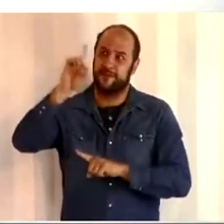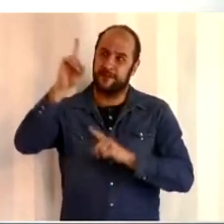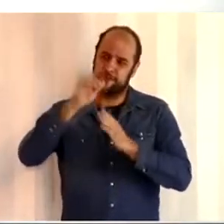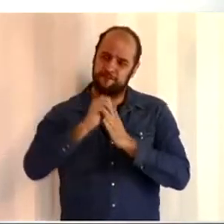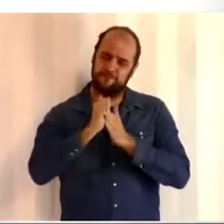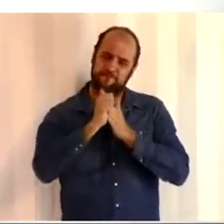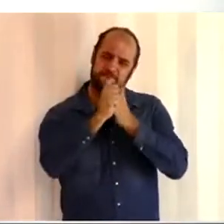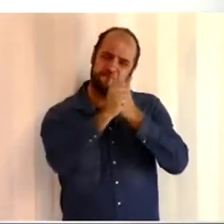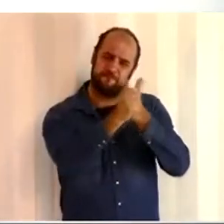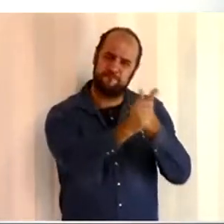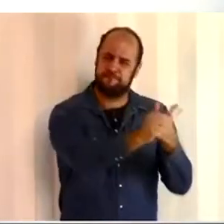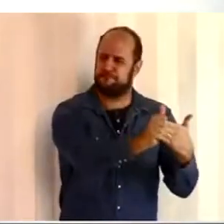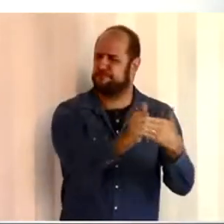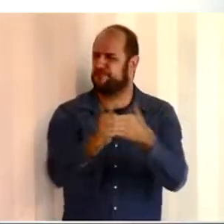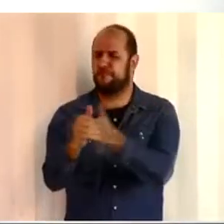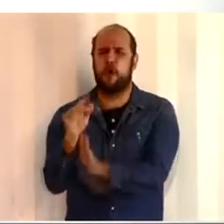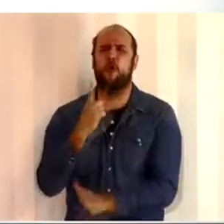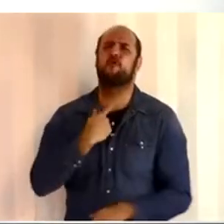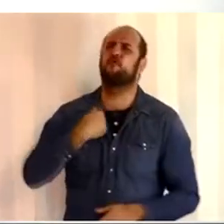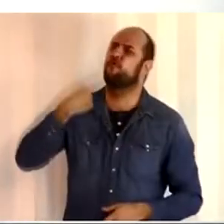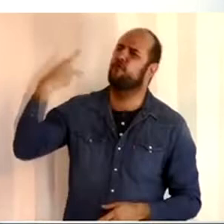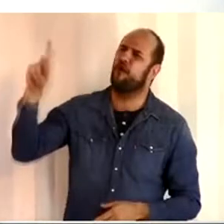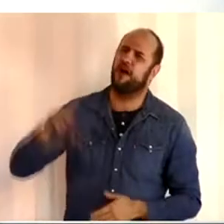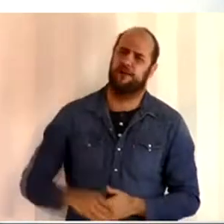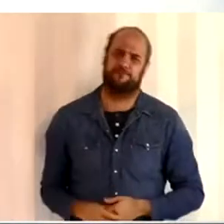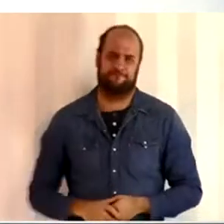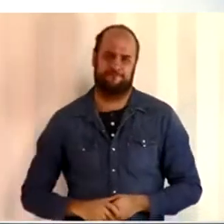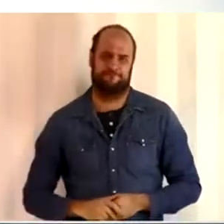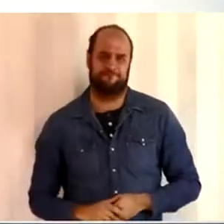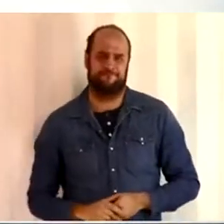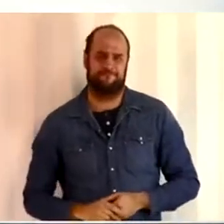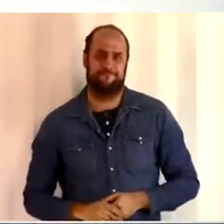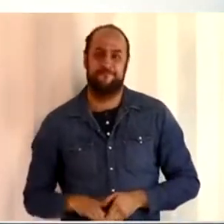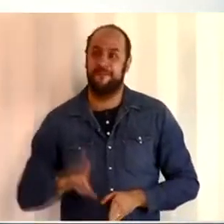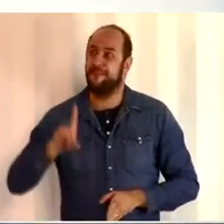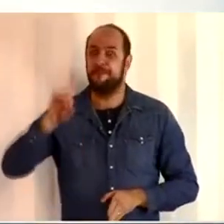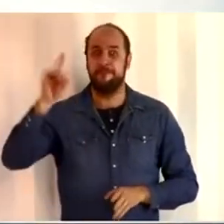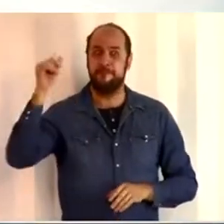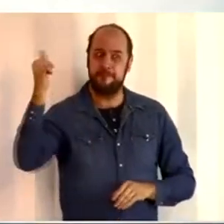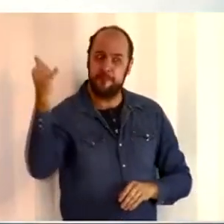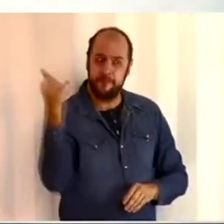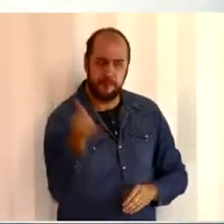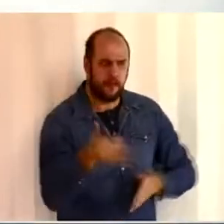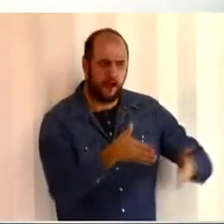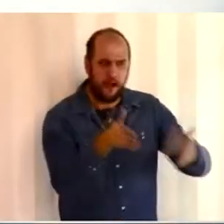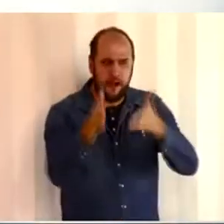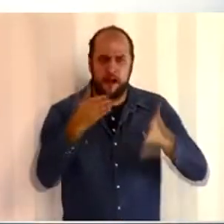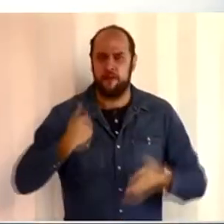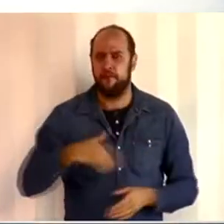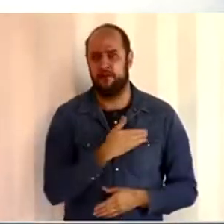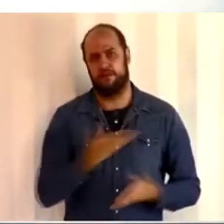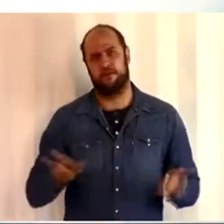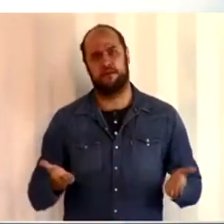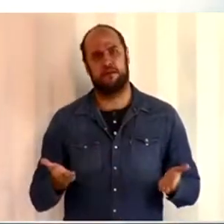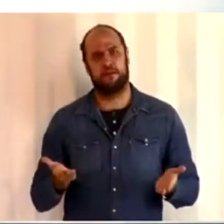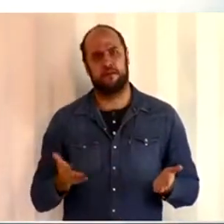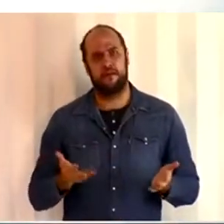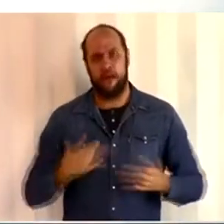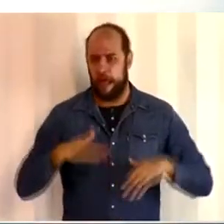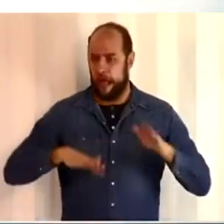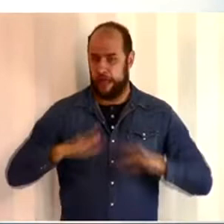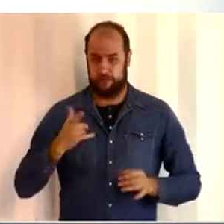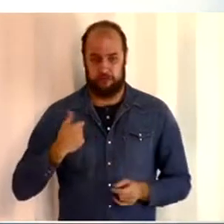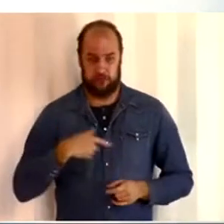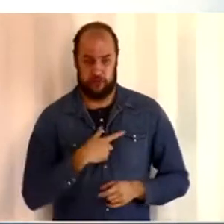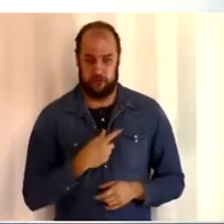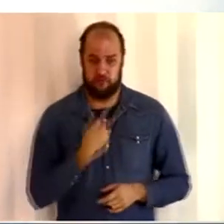por onde Ele quer conduzir. É Deus quem diz o caminho que nós devemos seguir. Às vezes, irmãos, nós